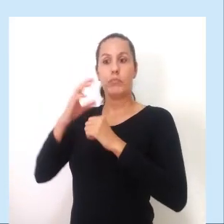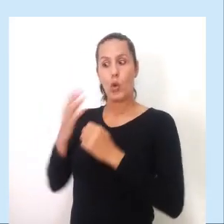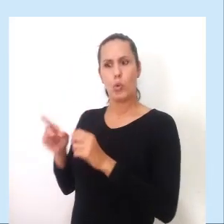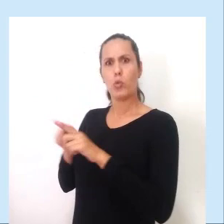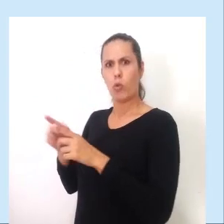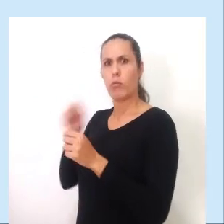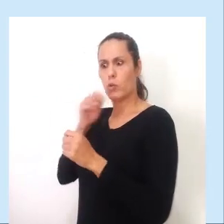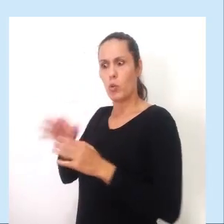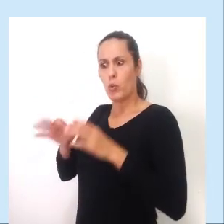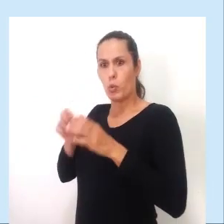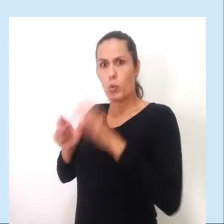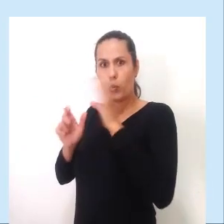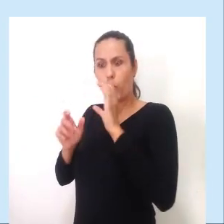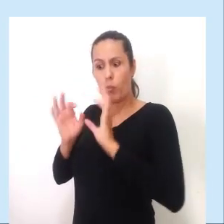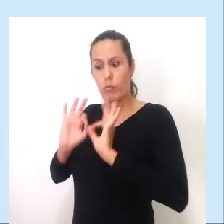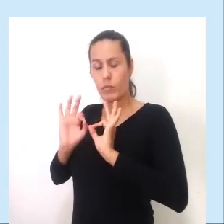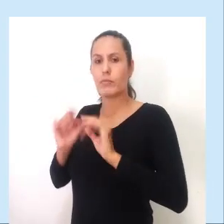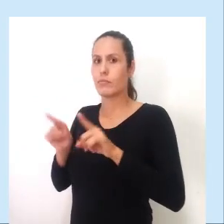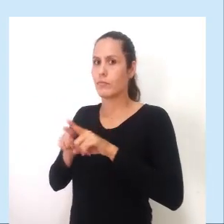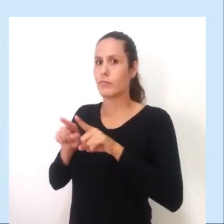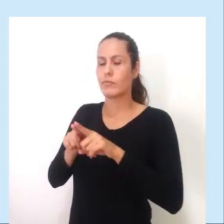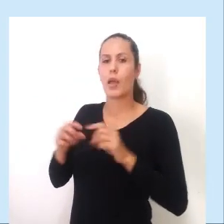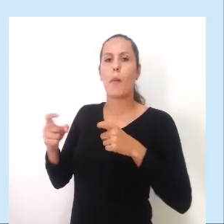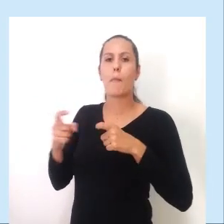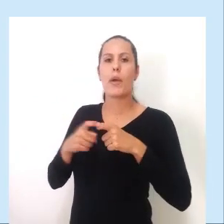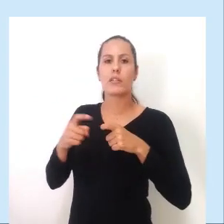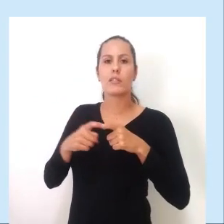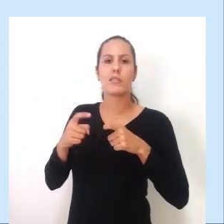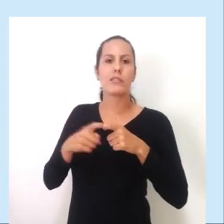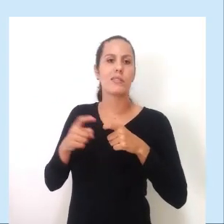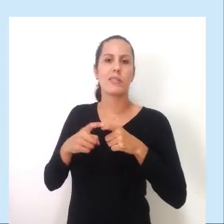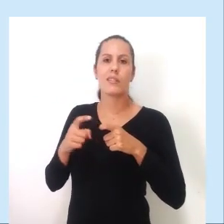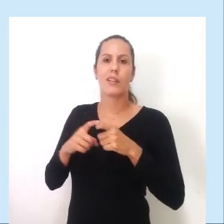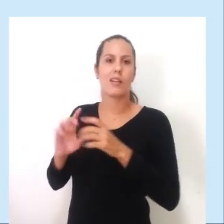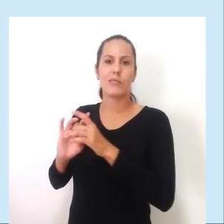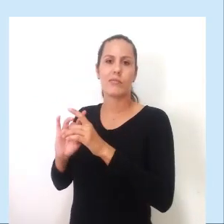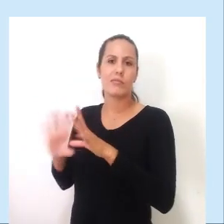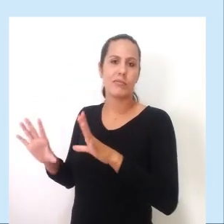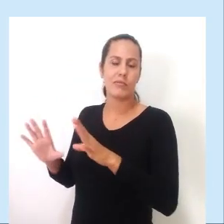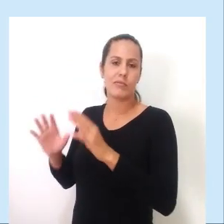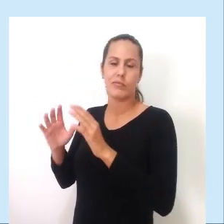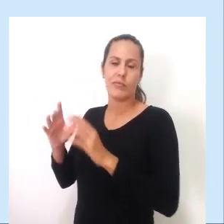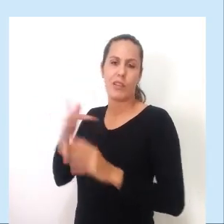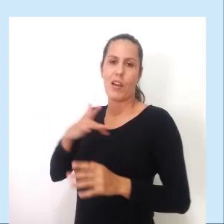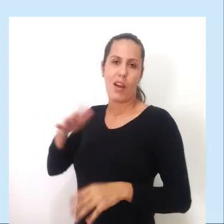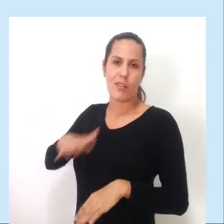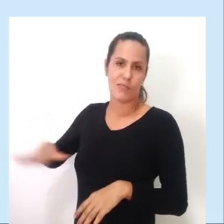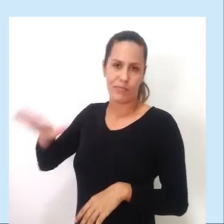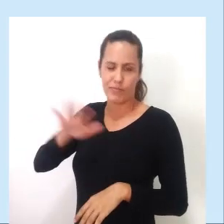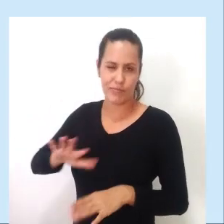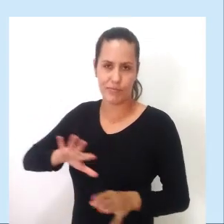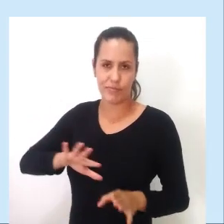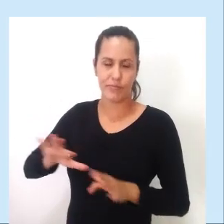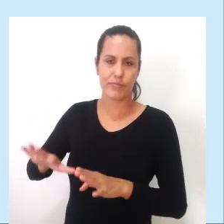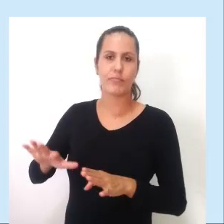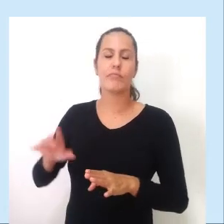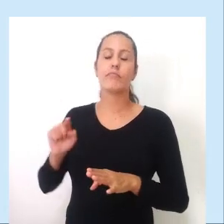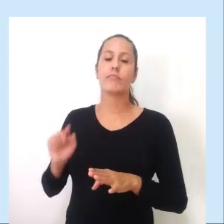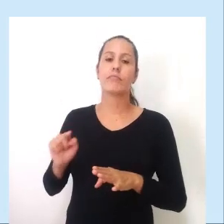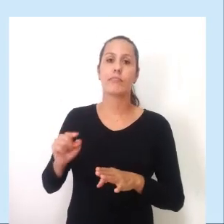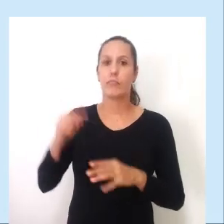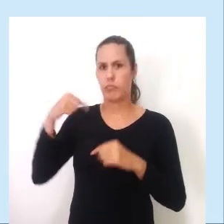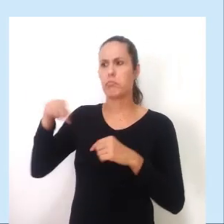vocês na construção dessa aula, ok? Fóssil vivo, temos que respeitar. Próximo fóssil